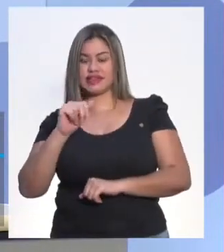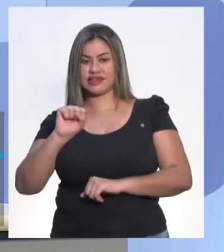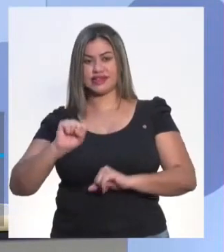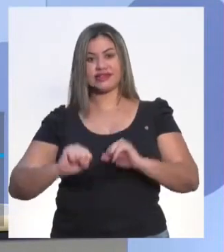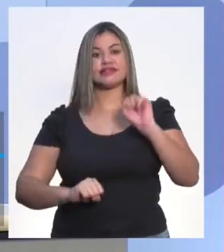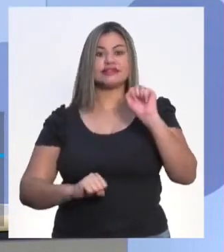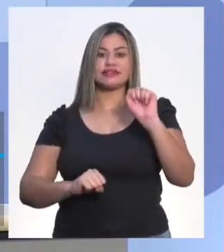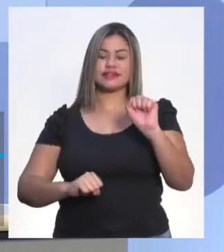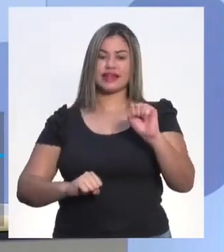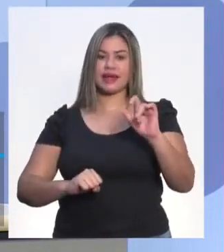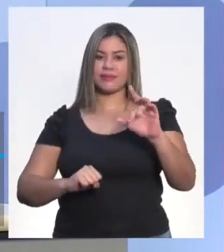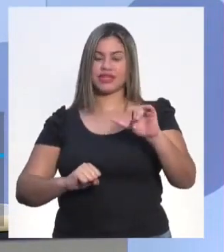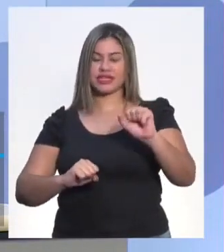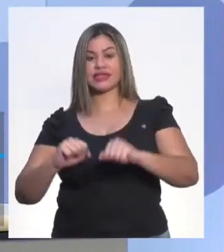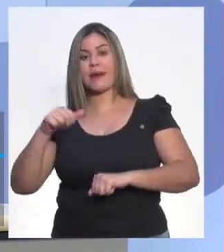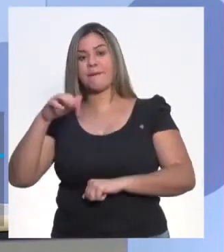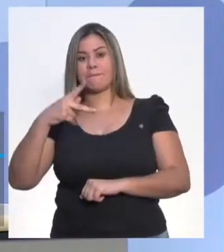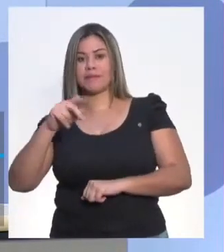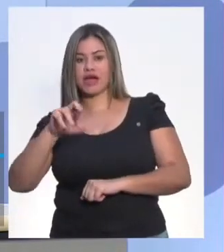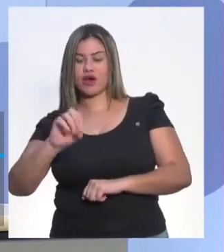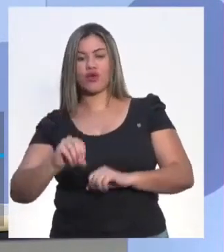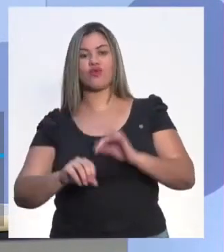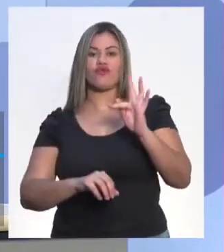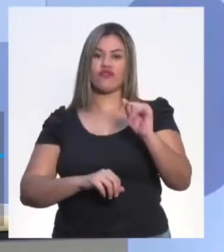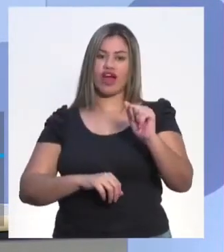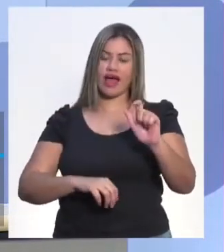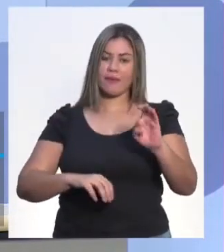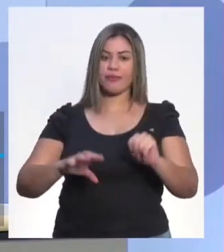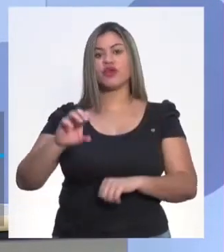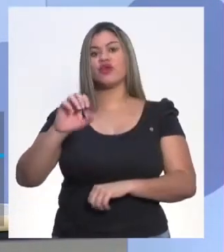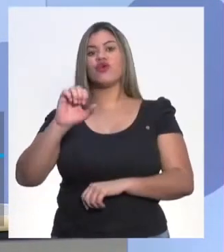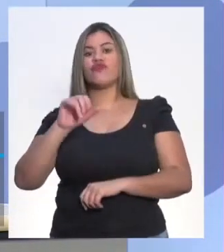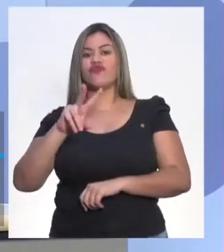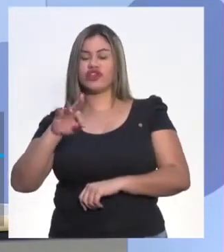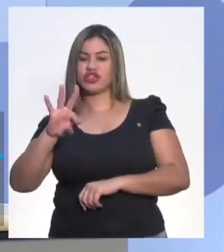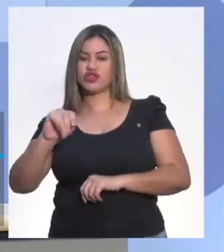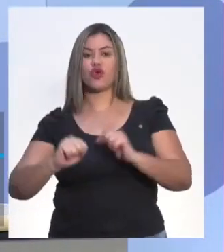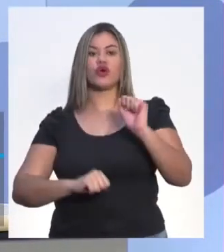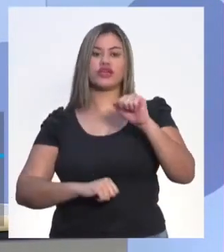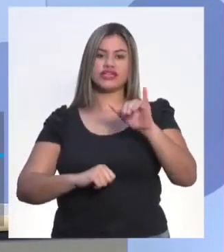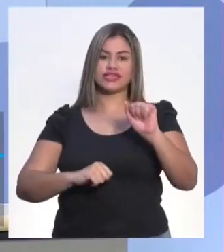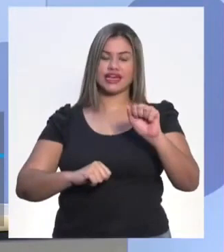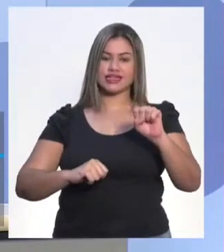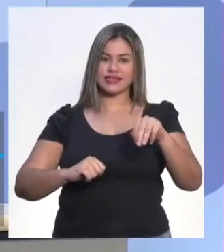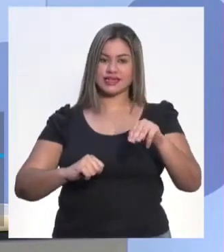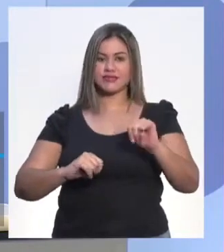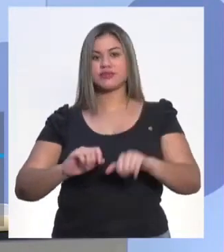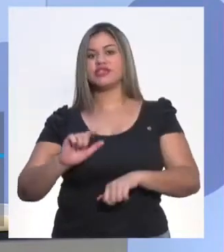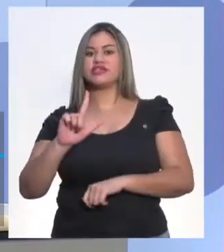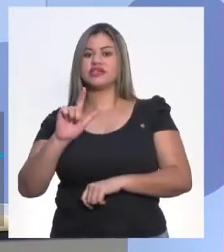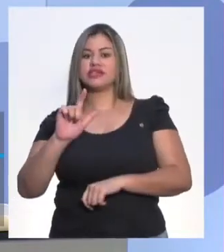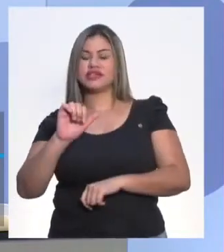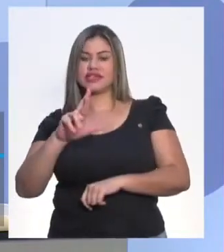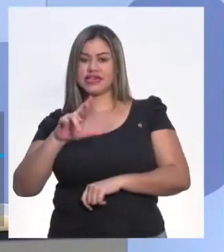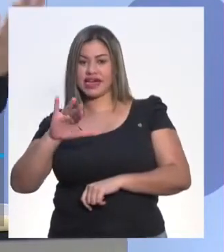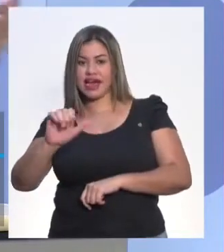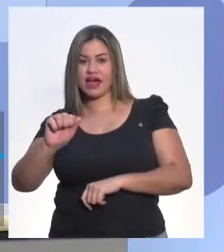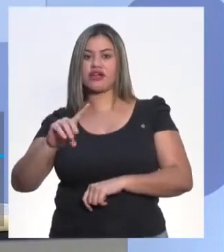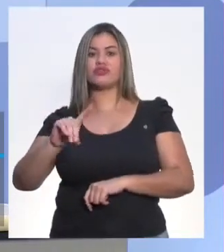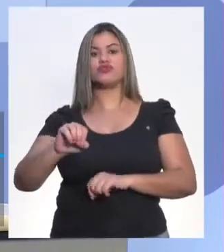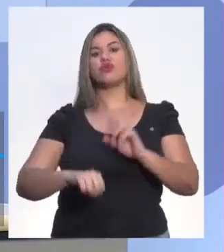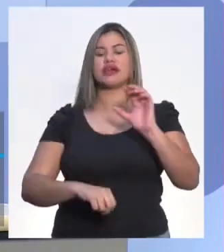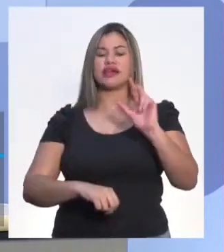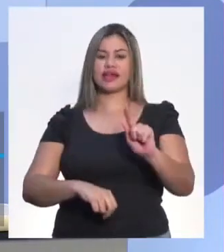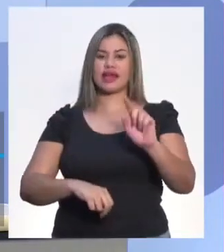Sabrina, Paulo, Fábio, Vitor Hugo, Yasmin, Vinícius, Ricardo e Gabriel. Esses são alguns